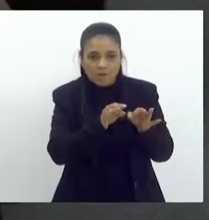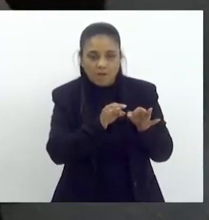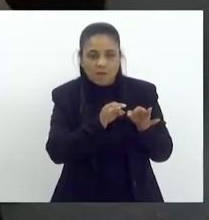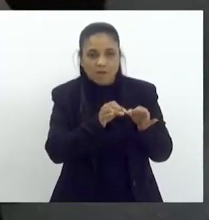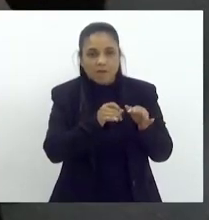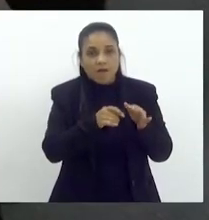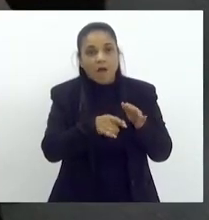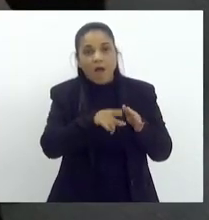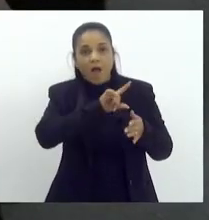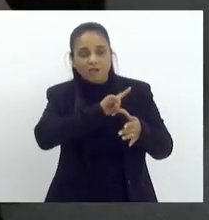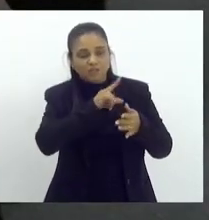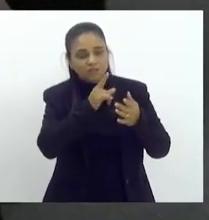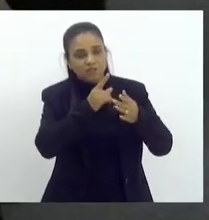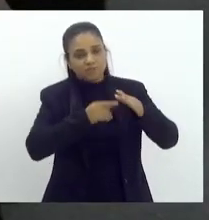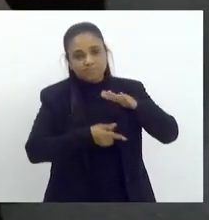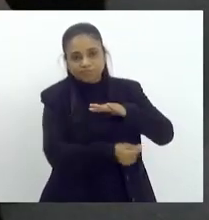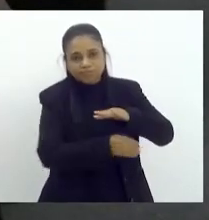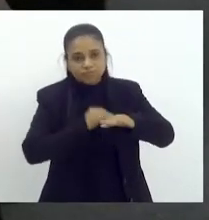supera